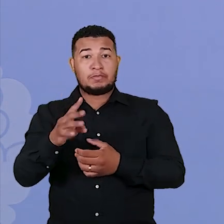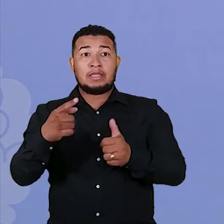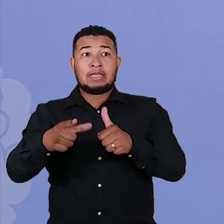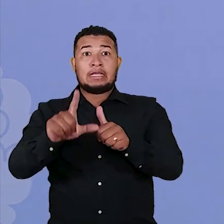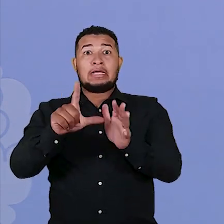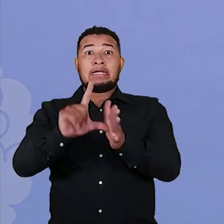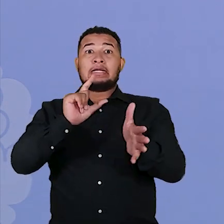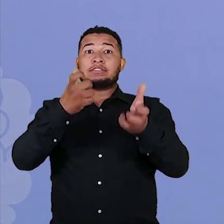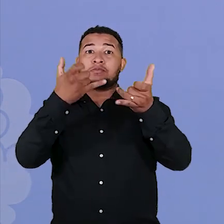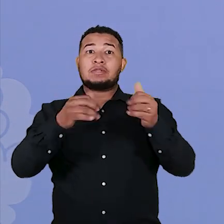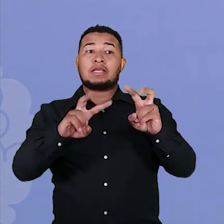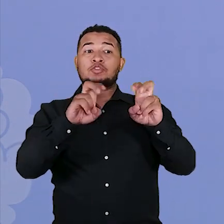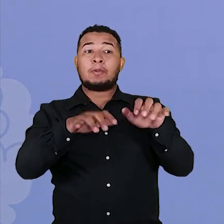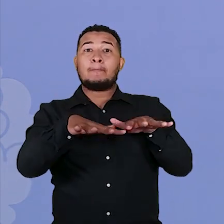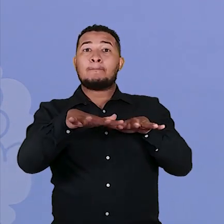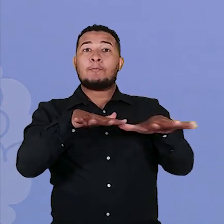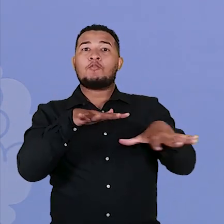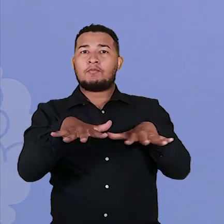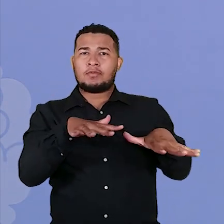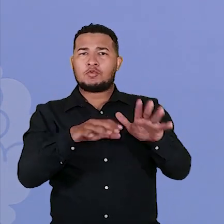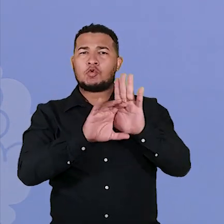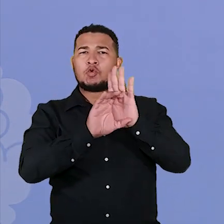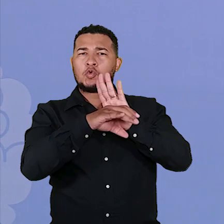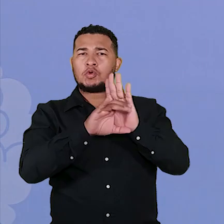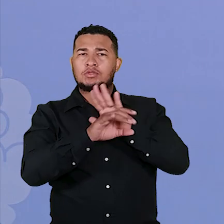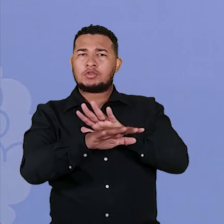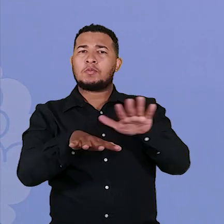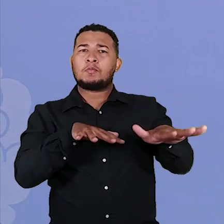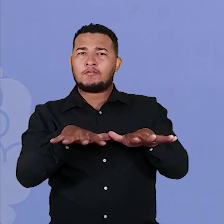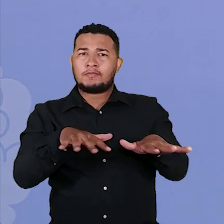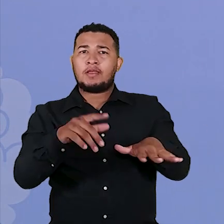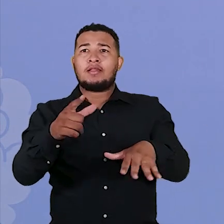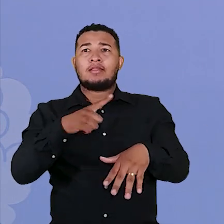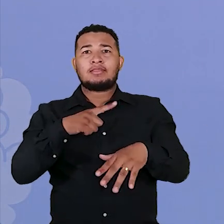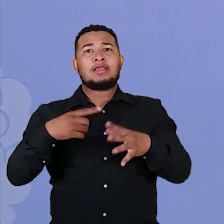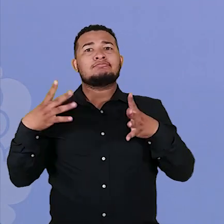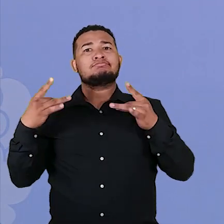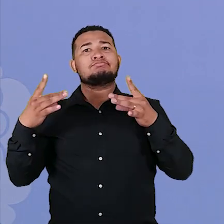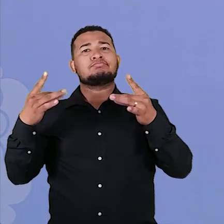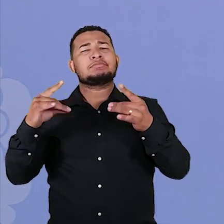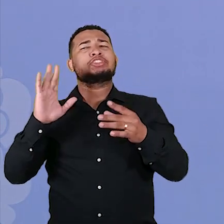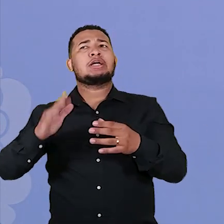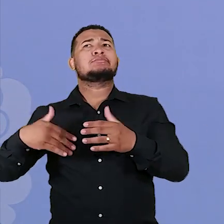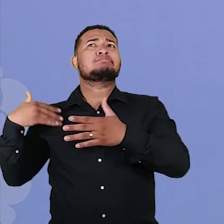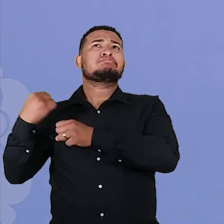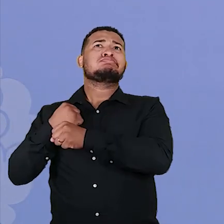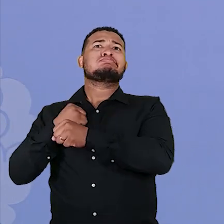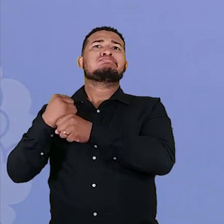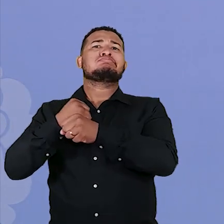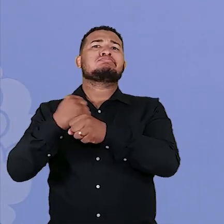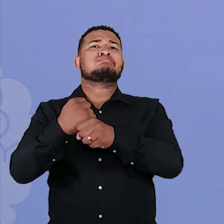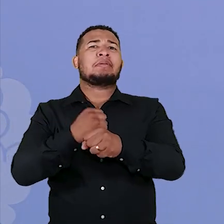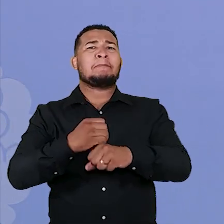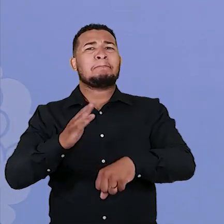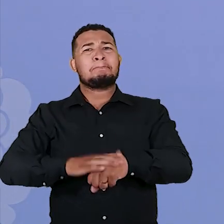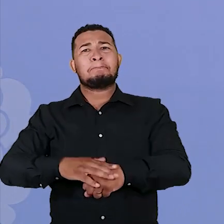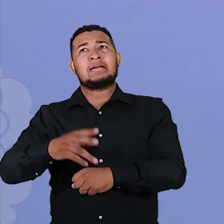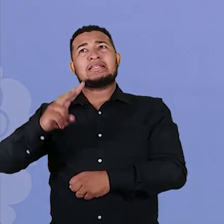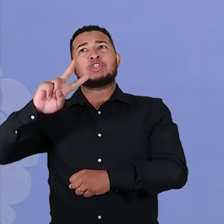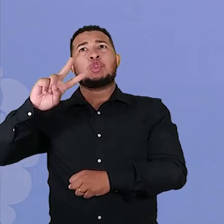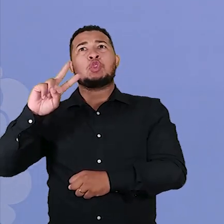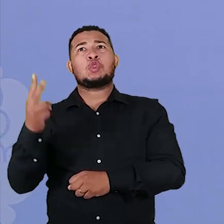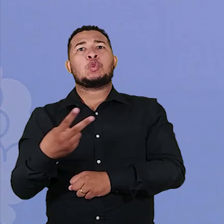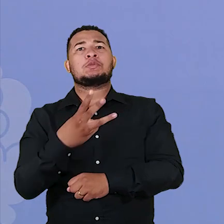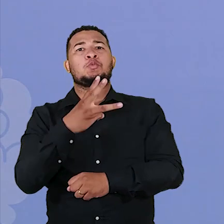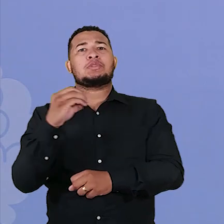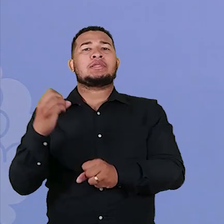movimento o movimento conceito de movimento ele vem sendo trabalhada milênios milênios mesmo a